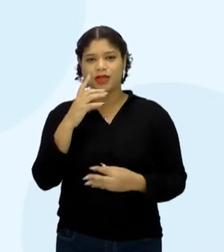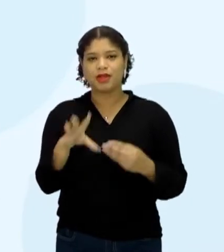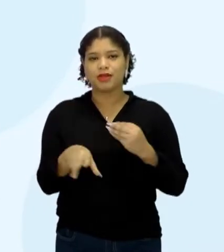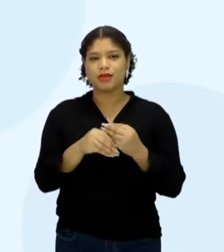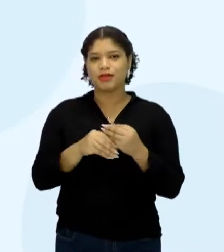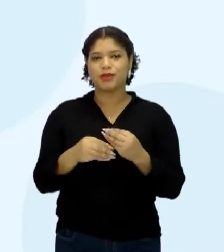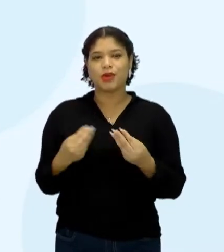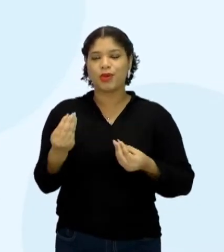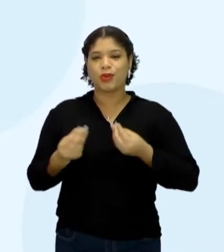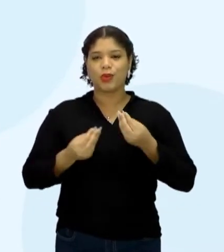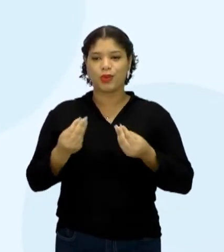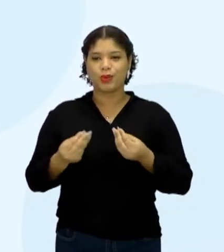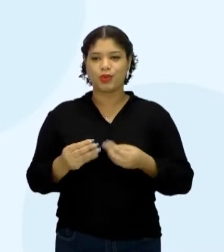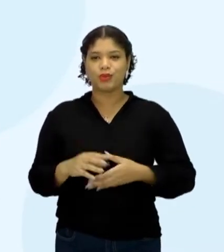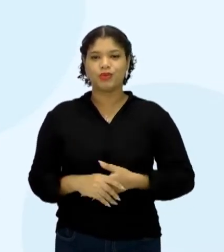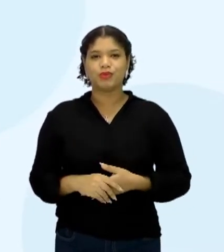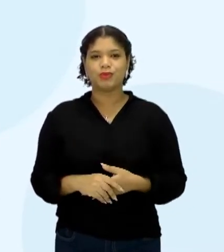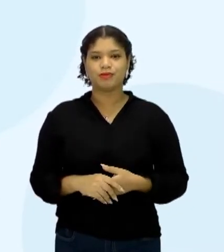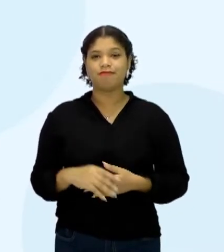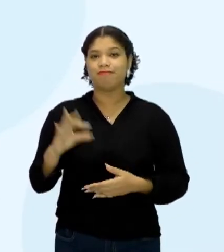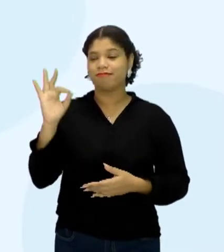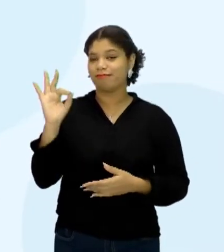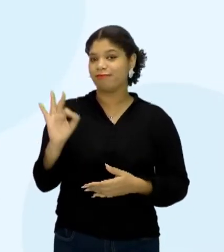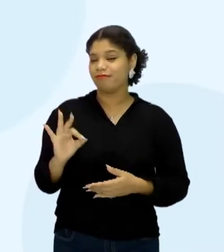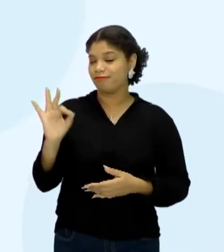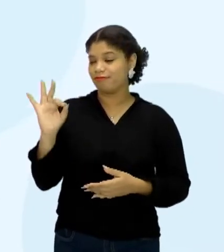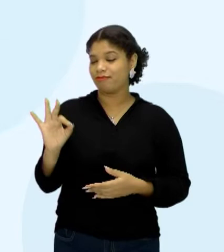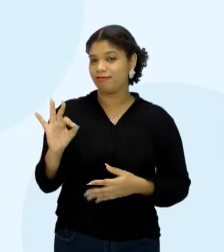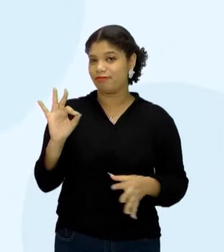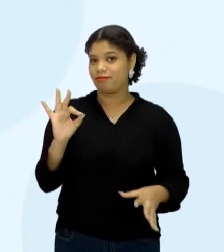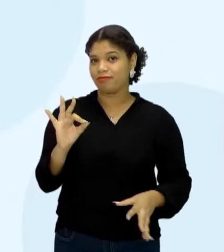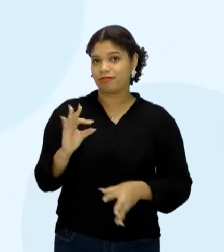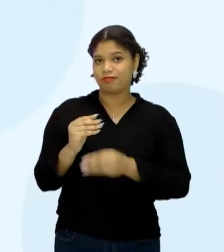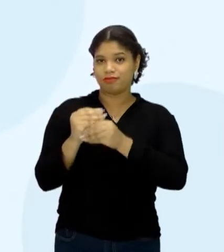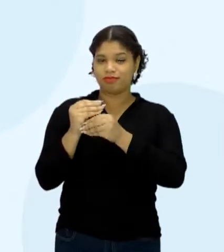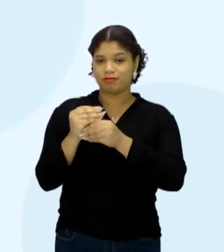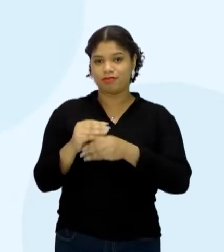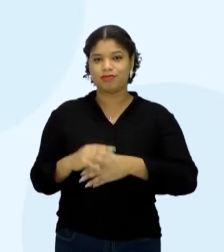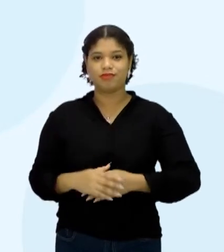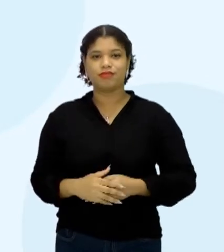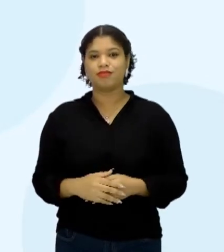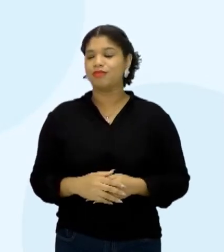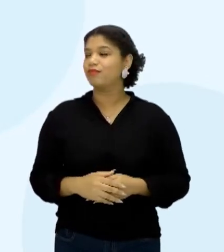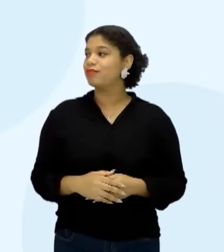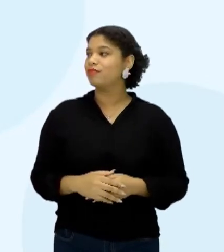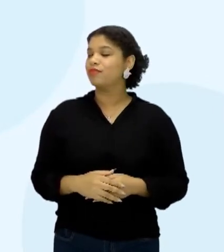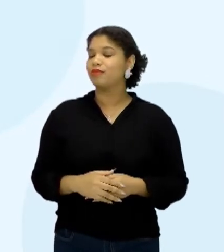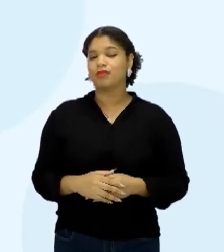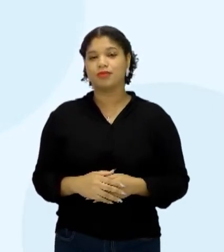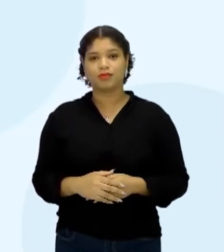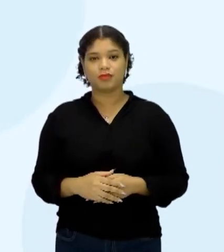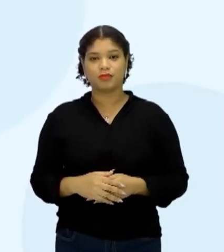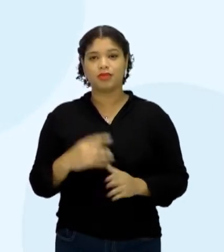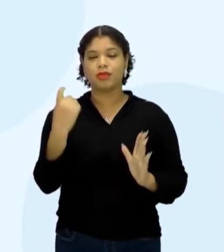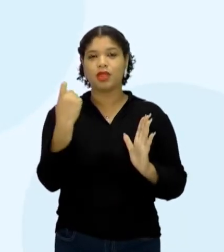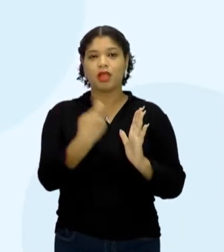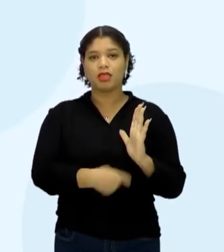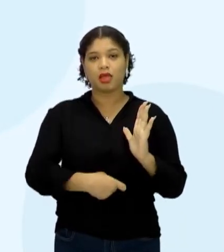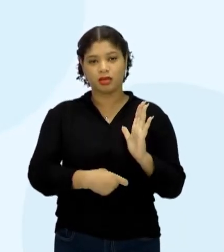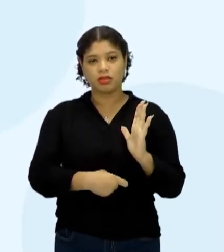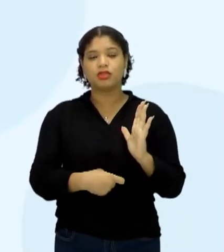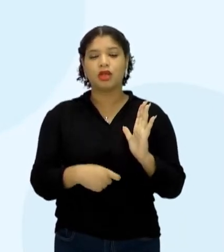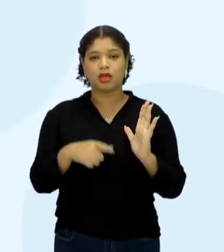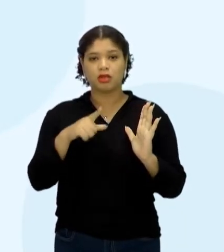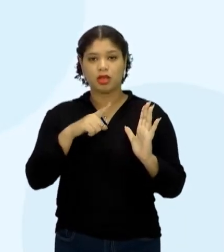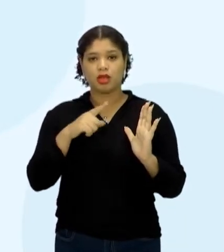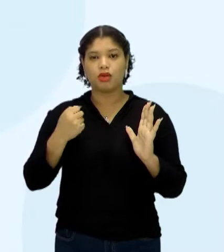acréscimo. Acréscimo porcentual. Olha que palavra bonita, né? Dado uma porcentagem, como a taxa de aumento de um